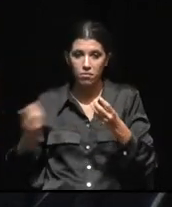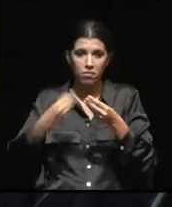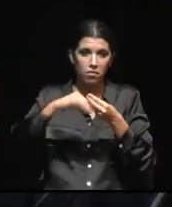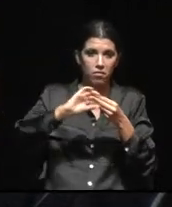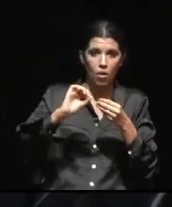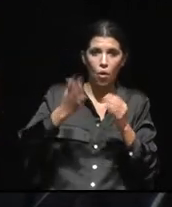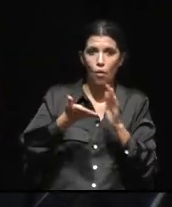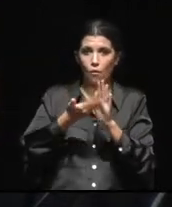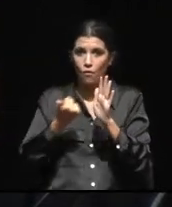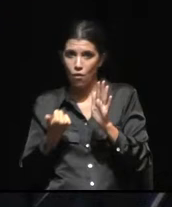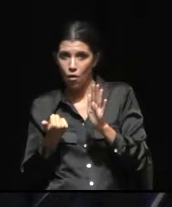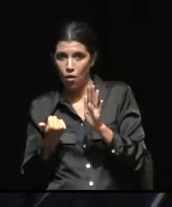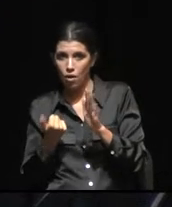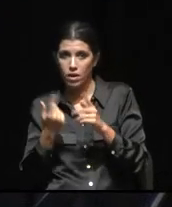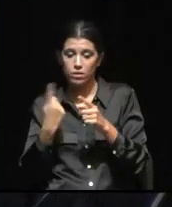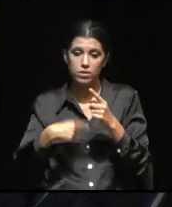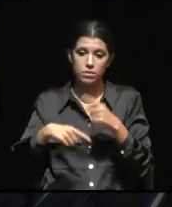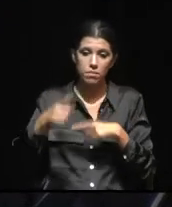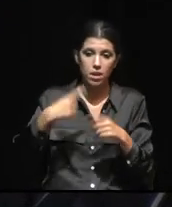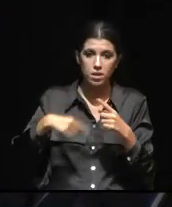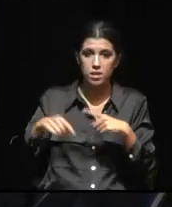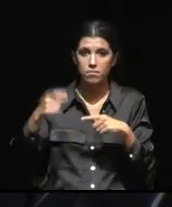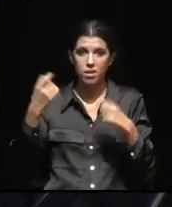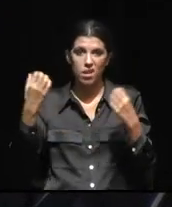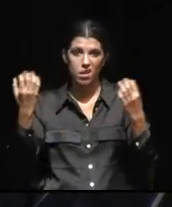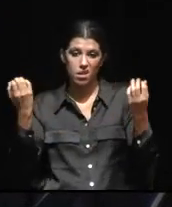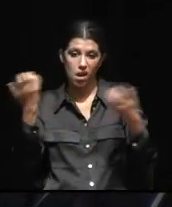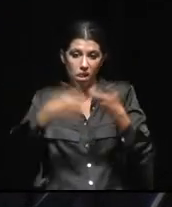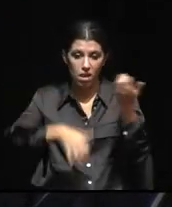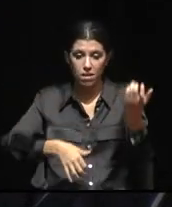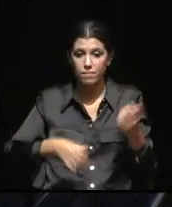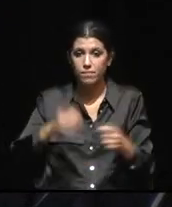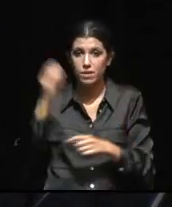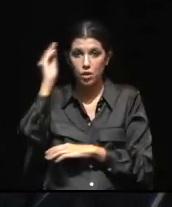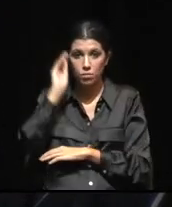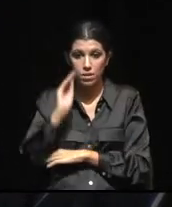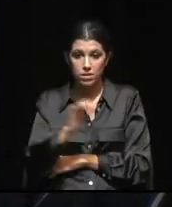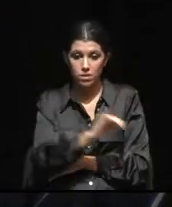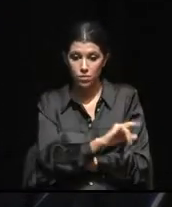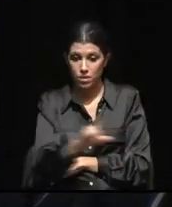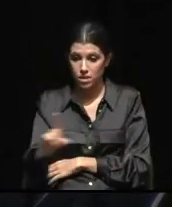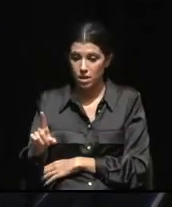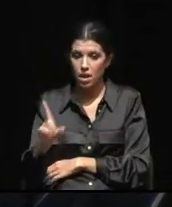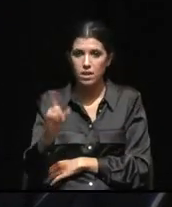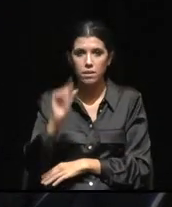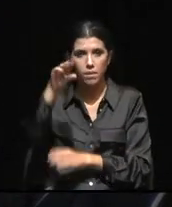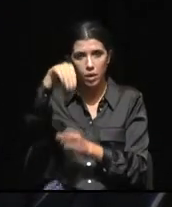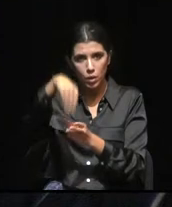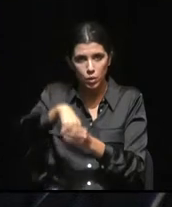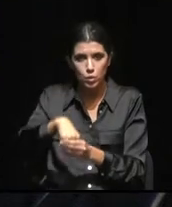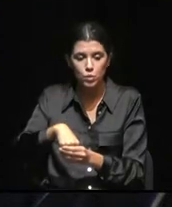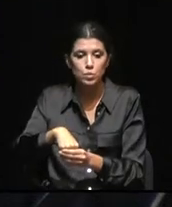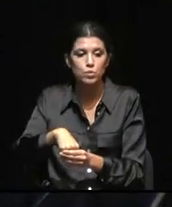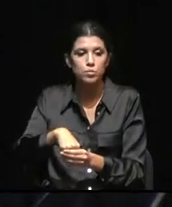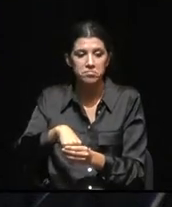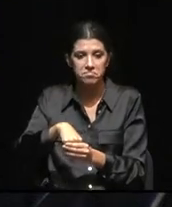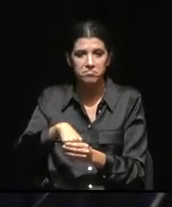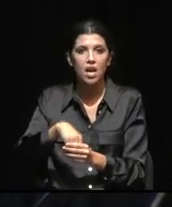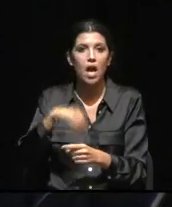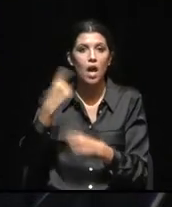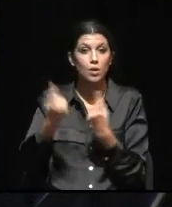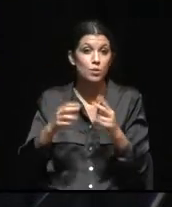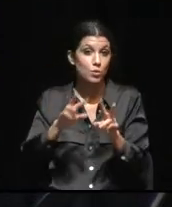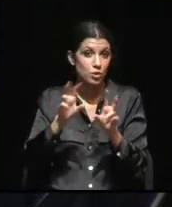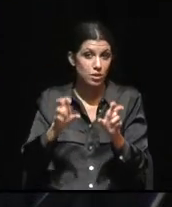ou retirados com o passar das semanas a recomendação da iniciativa Liberal até inclui algumas questões que já